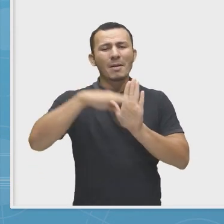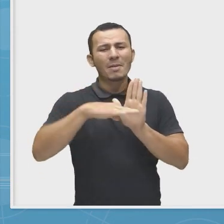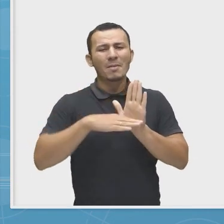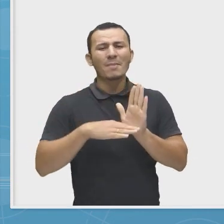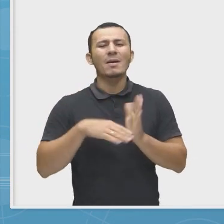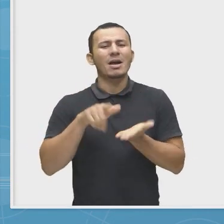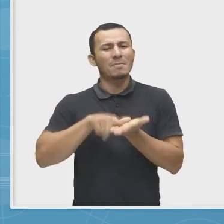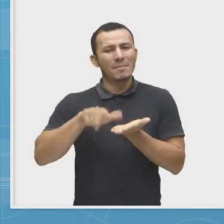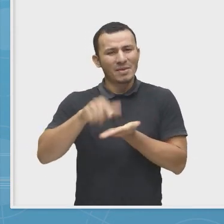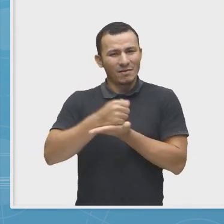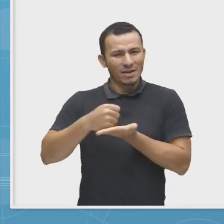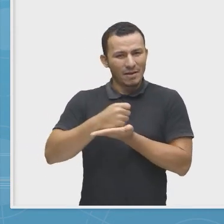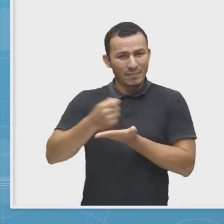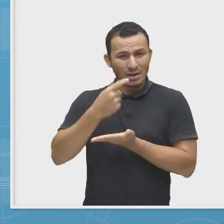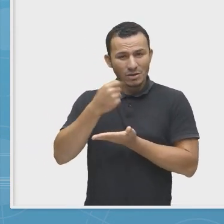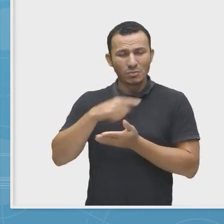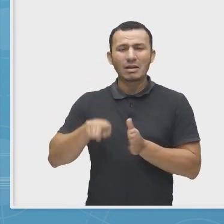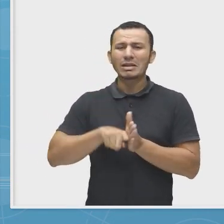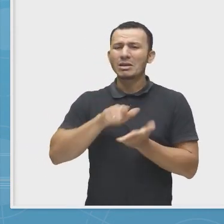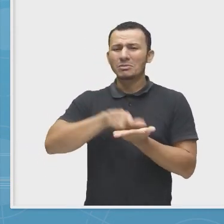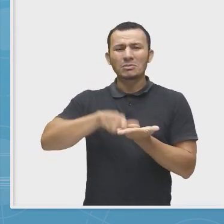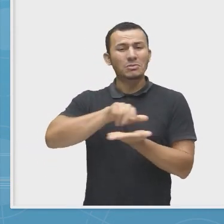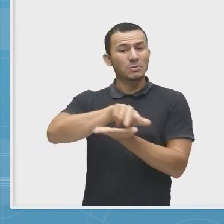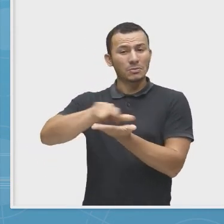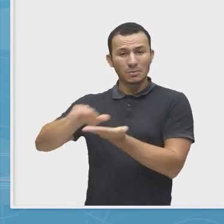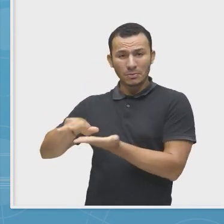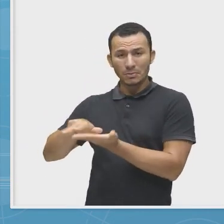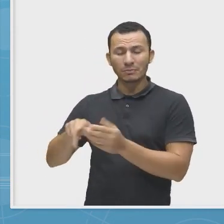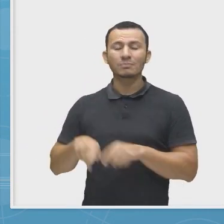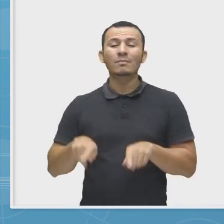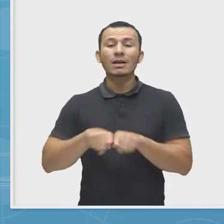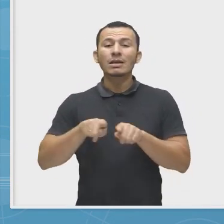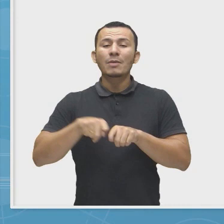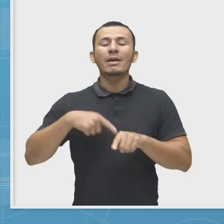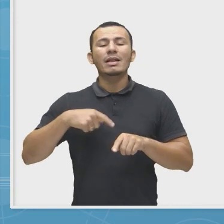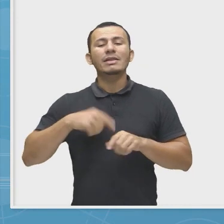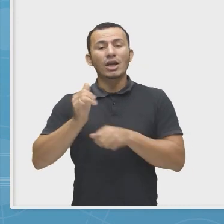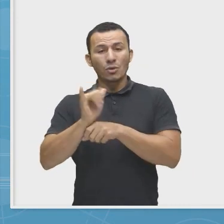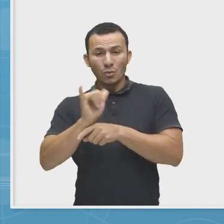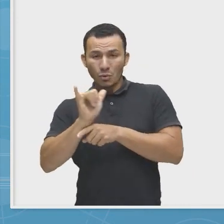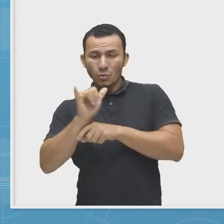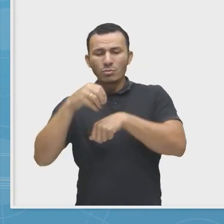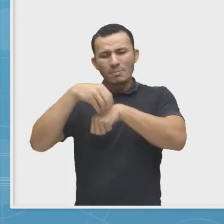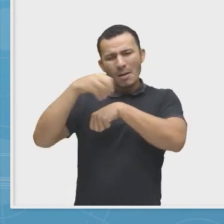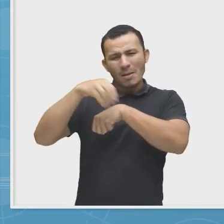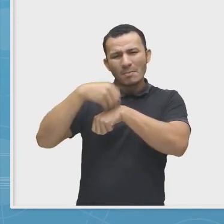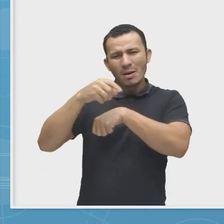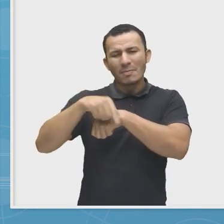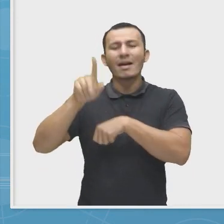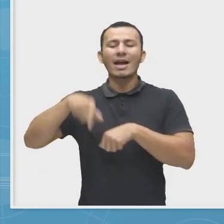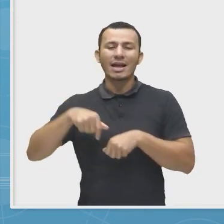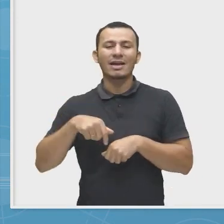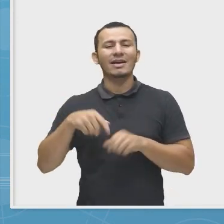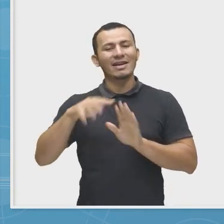remédios, alguns tipos de folhetos. E até os tutoriais que estão lá no YouTube também estão cheios esse tipo de